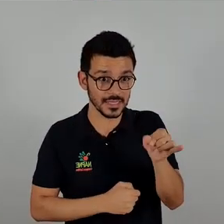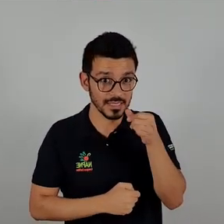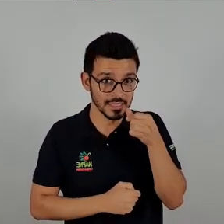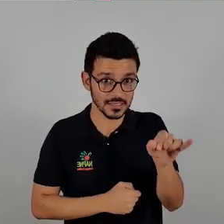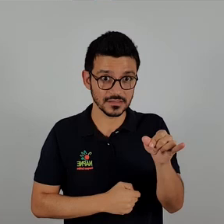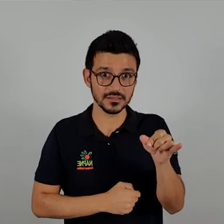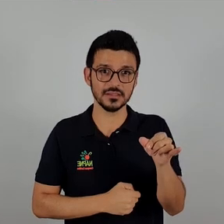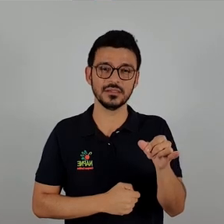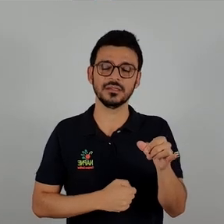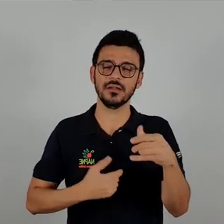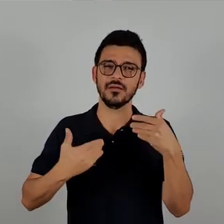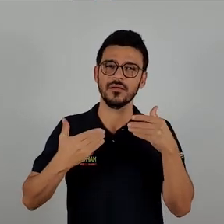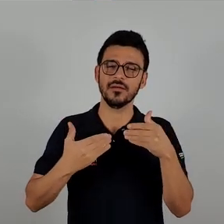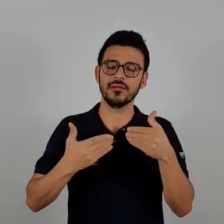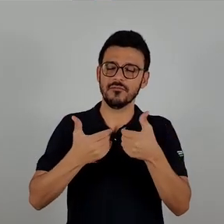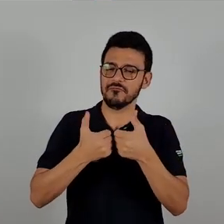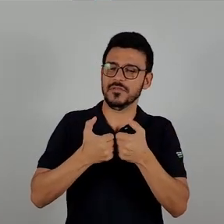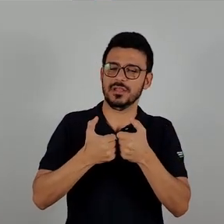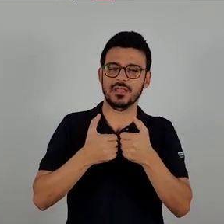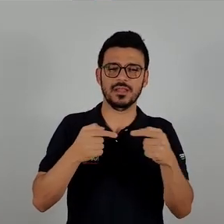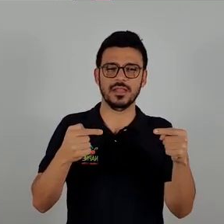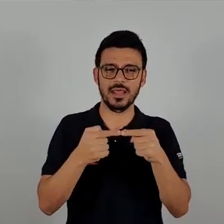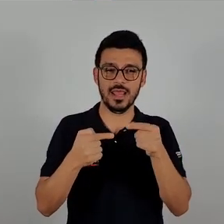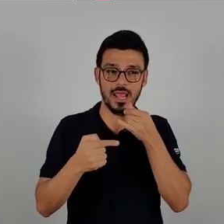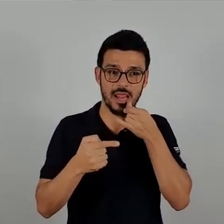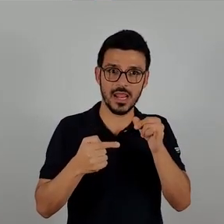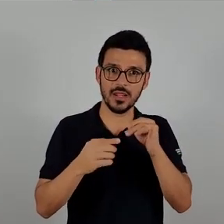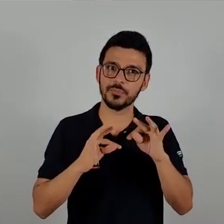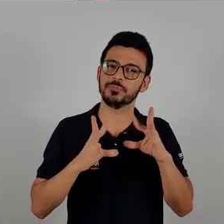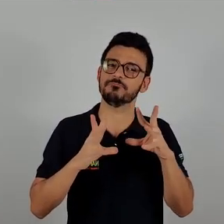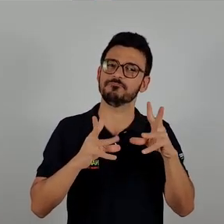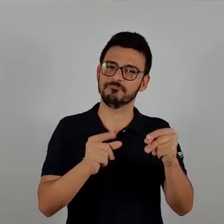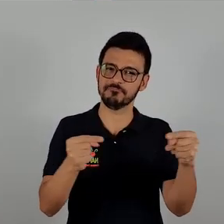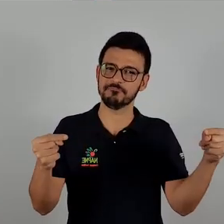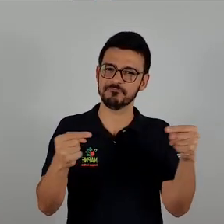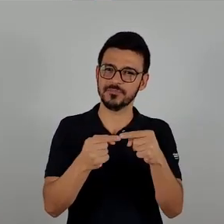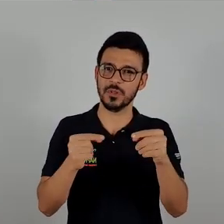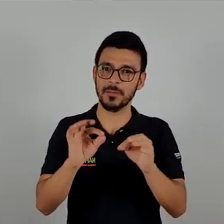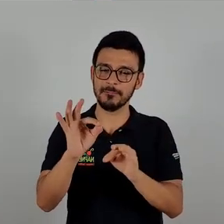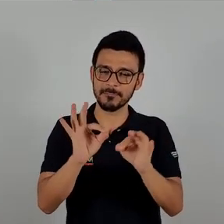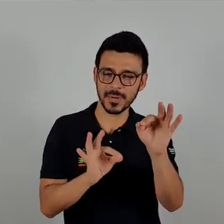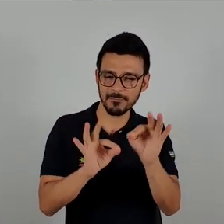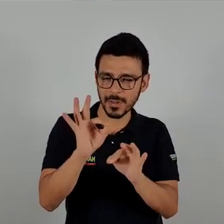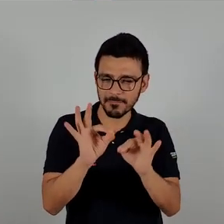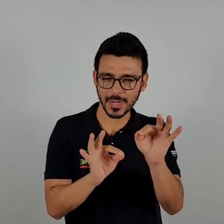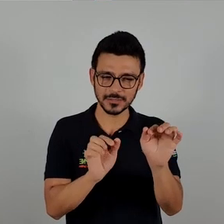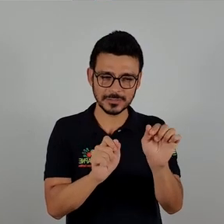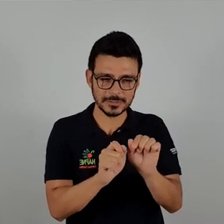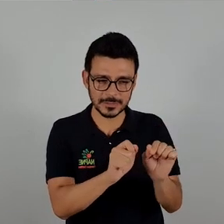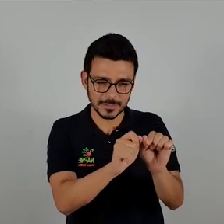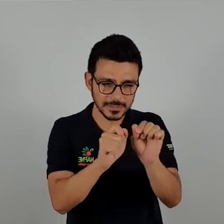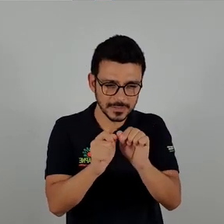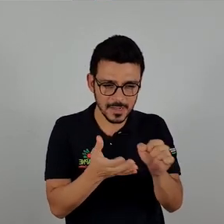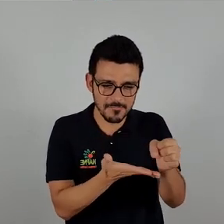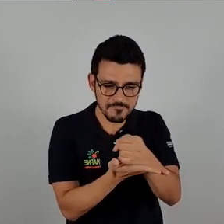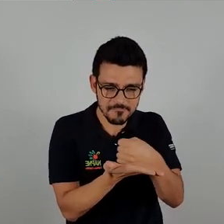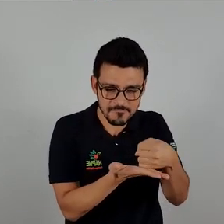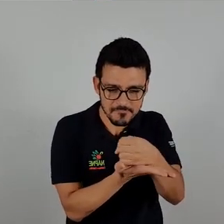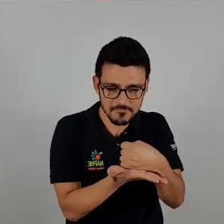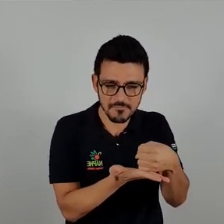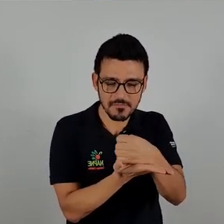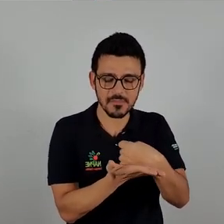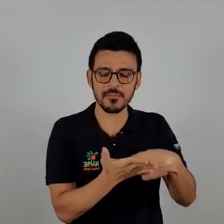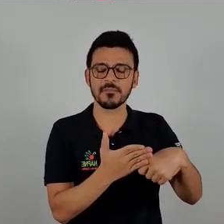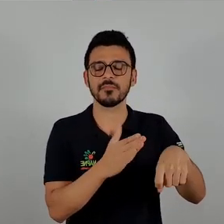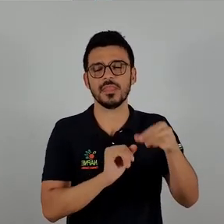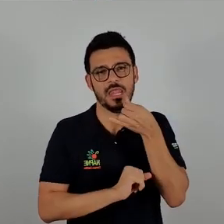fitoterápica, de acordo com a medicina tradicional chinesa. Por isso elas são totalmente balanceadas, não tem toxicidade. Já a